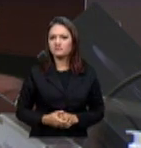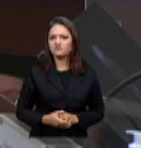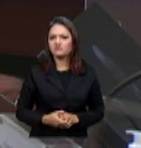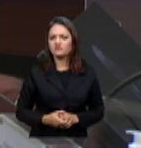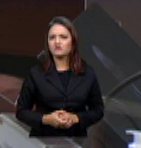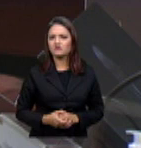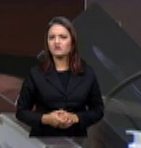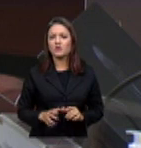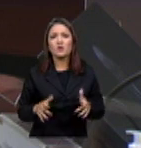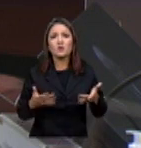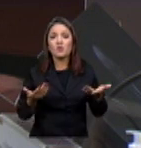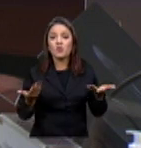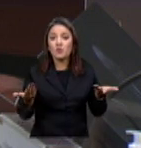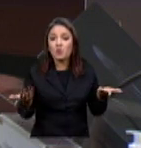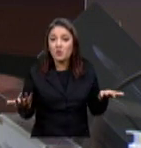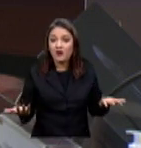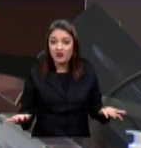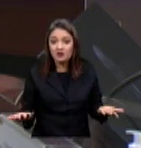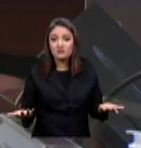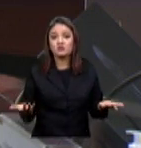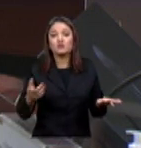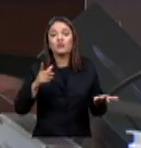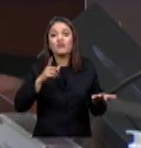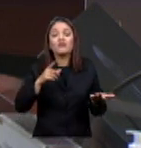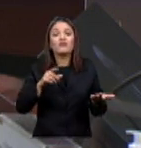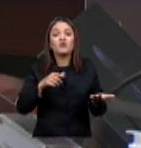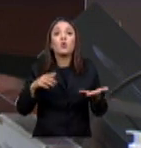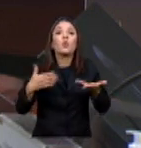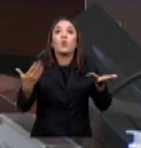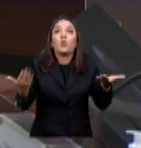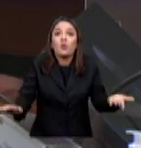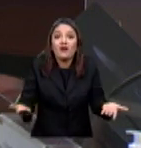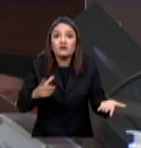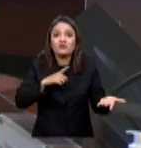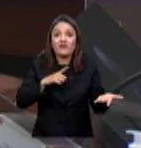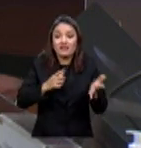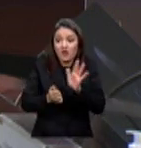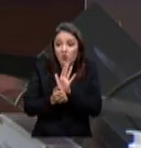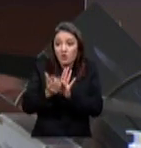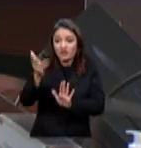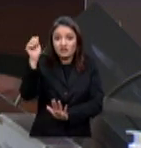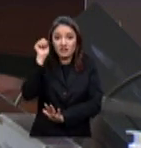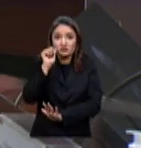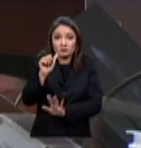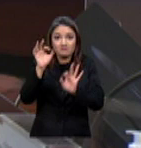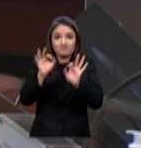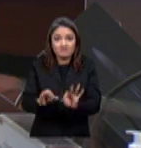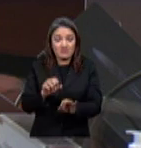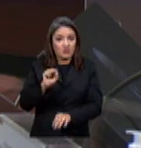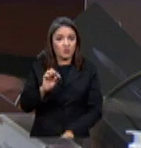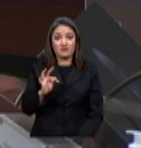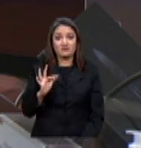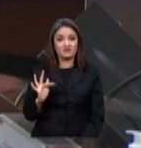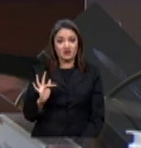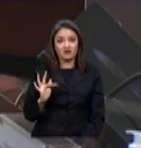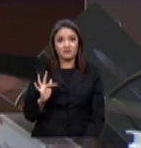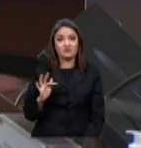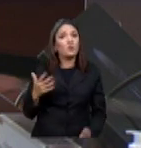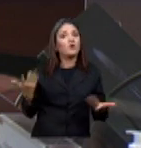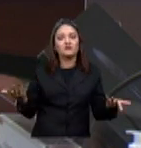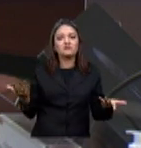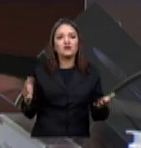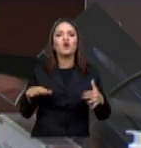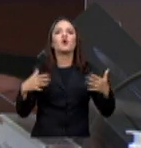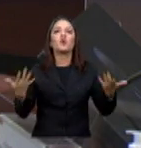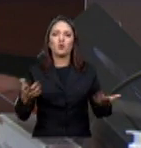mulheres suficiente no Supremo Tribunal Federal e quando houver 11